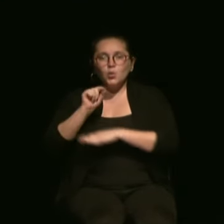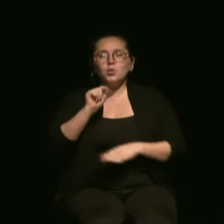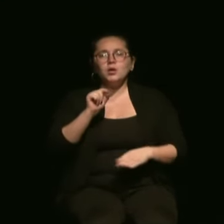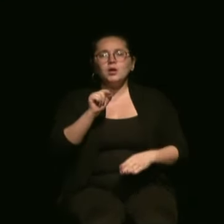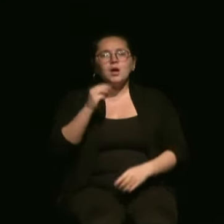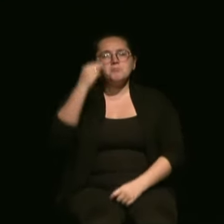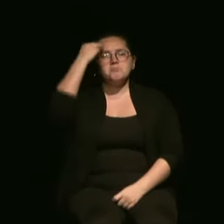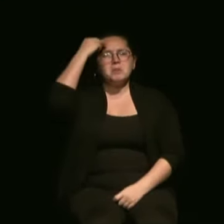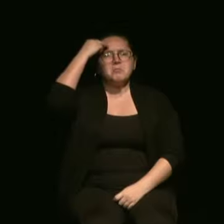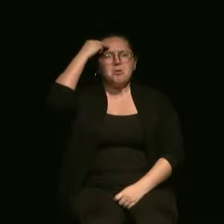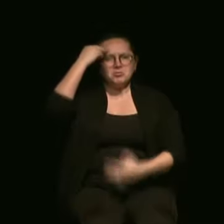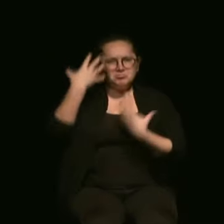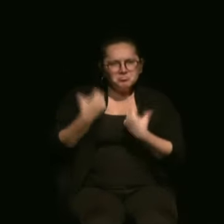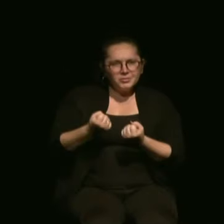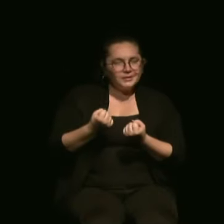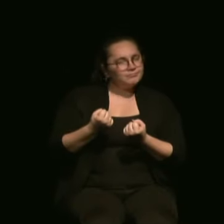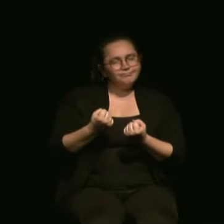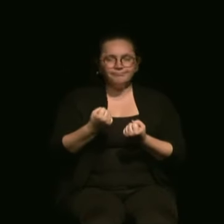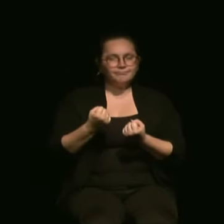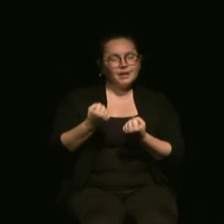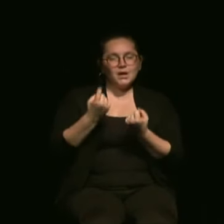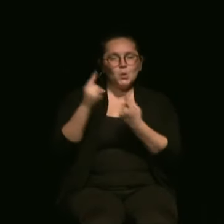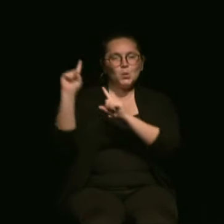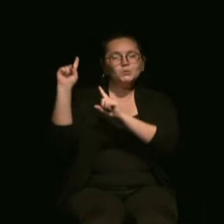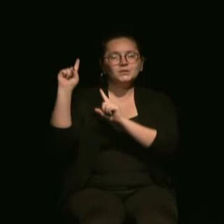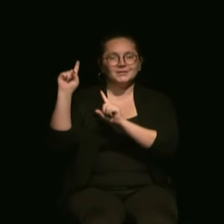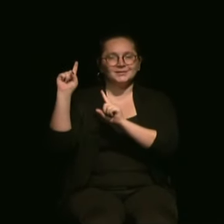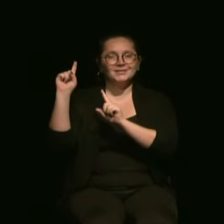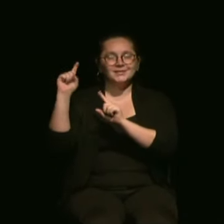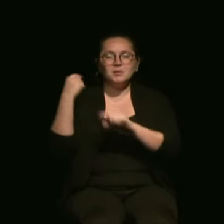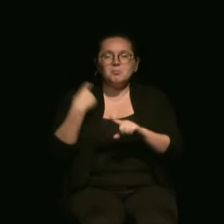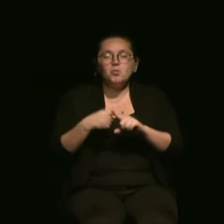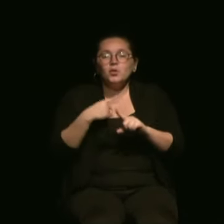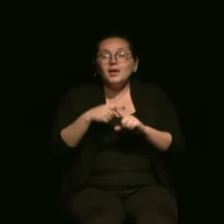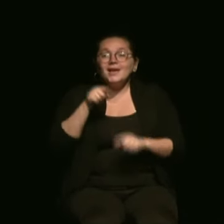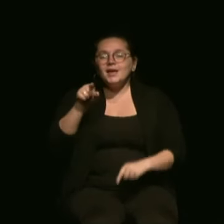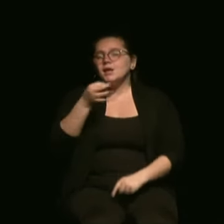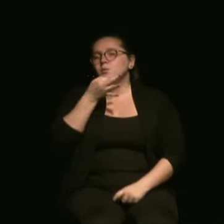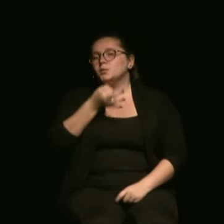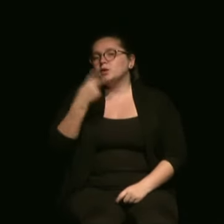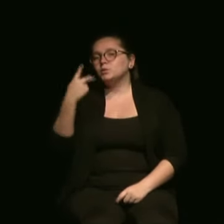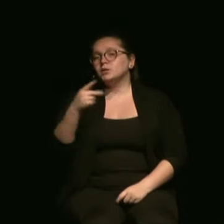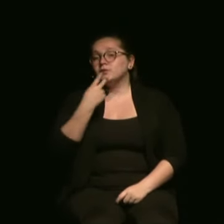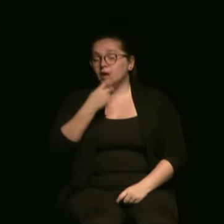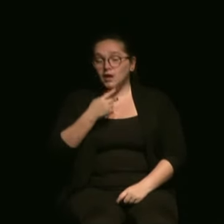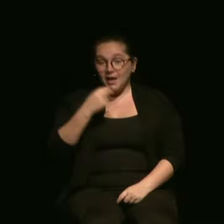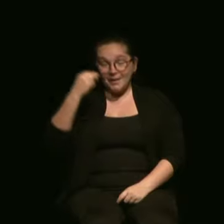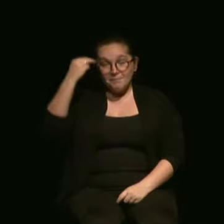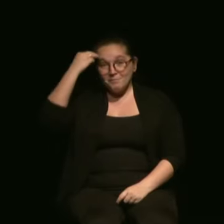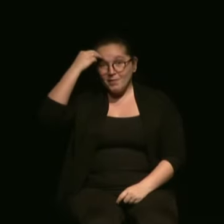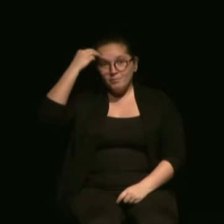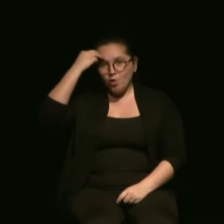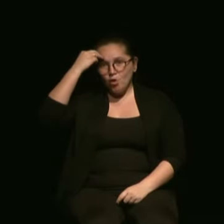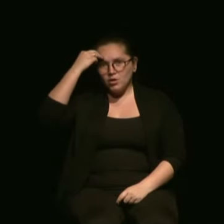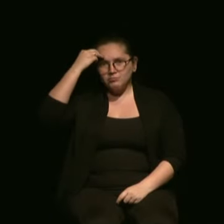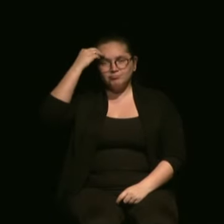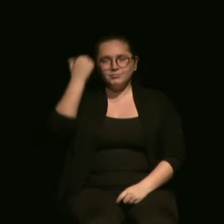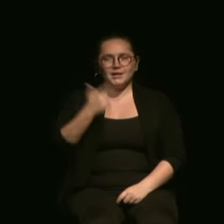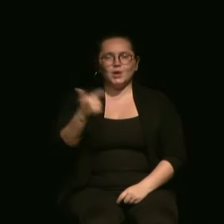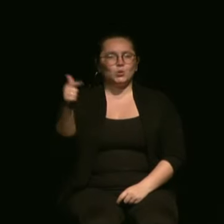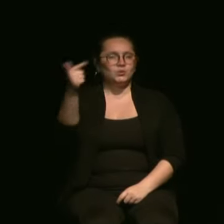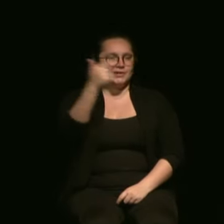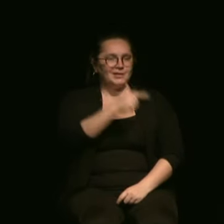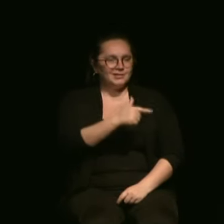memória. Porque não existe memória. O filme é a abolição de todas